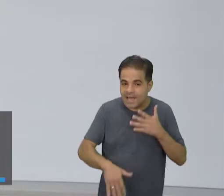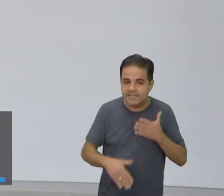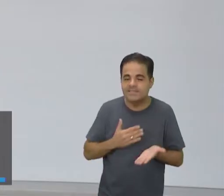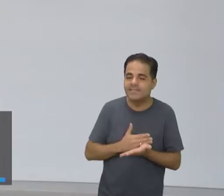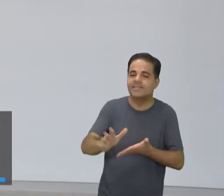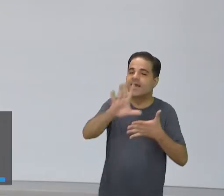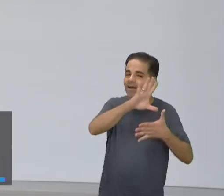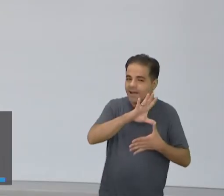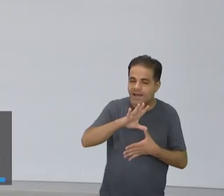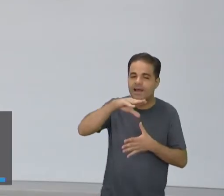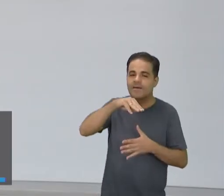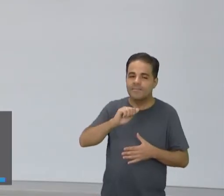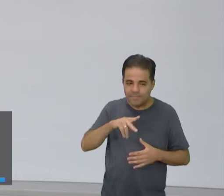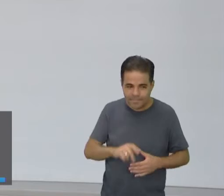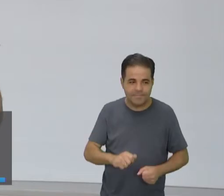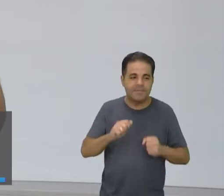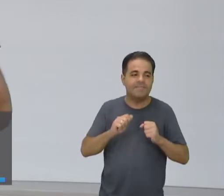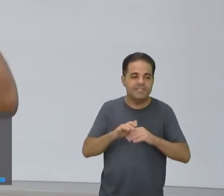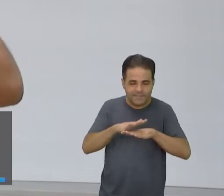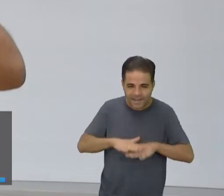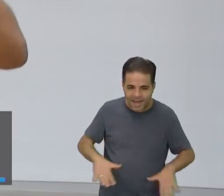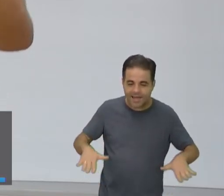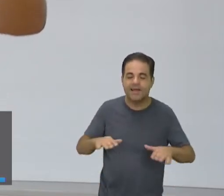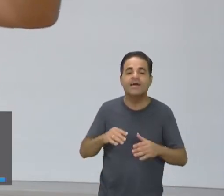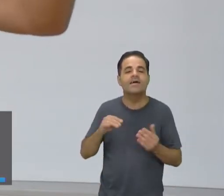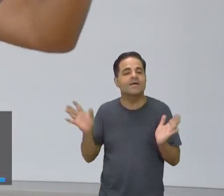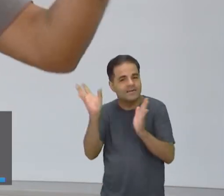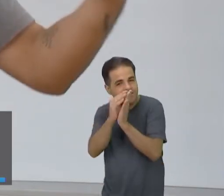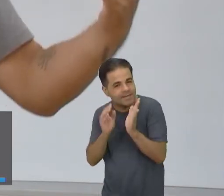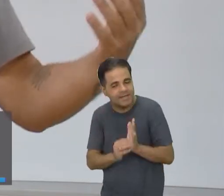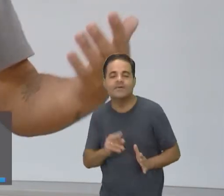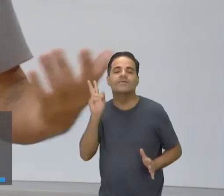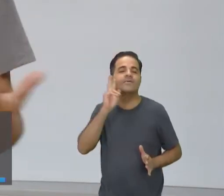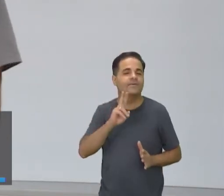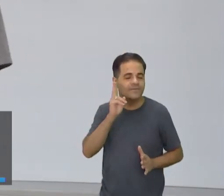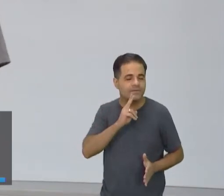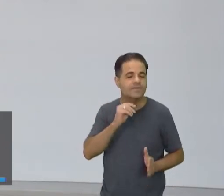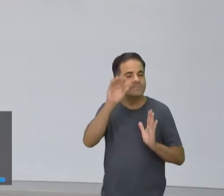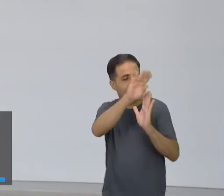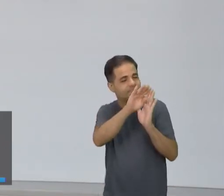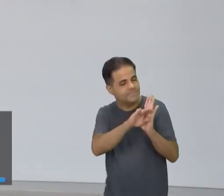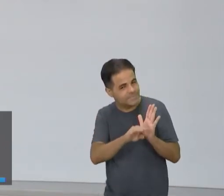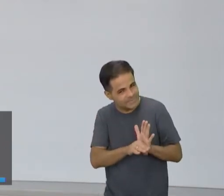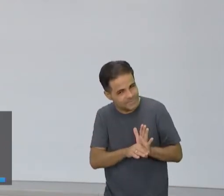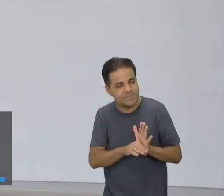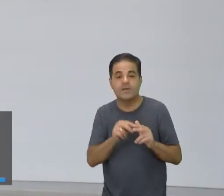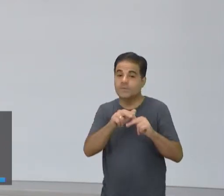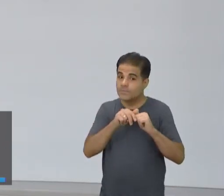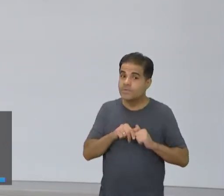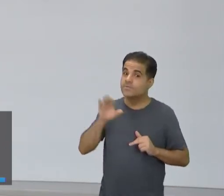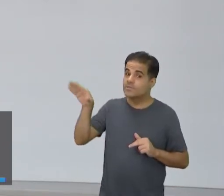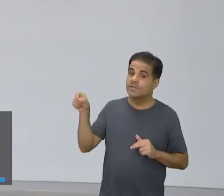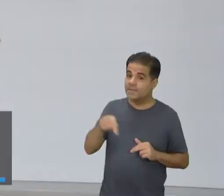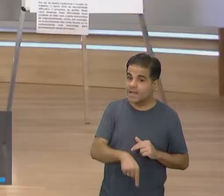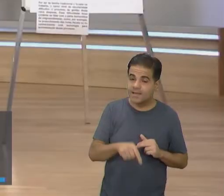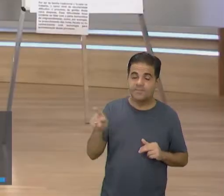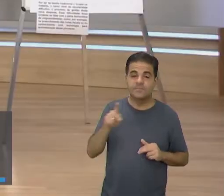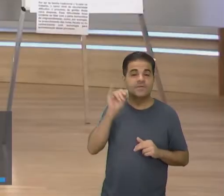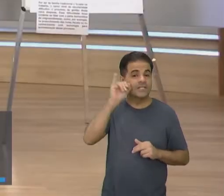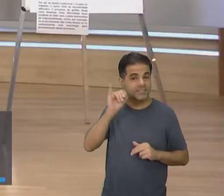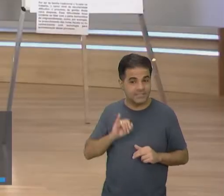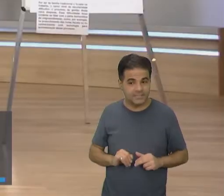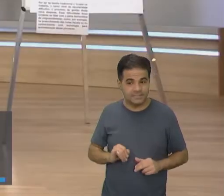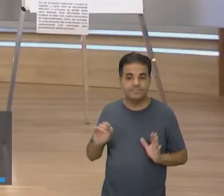ele sugere que a gente coloque uma história em ordem cronológica. E é por isso que eu chamei a Janaína aqui. A gente